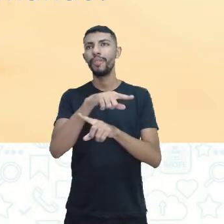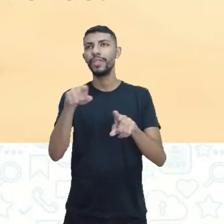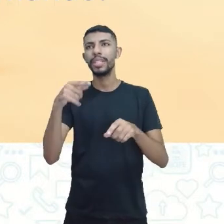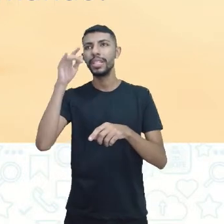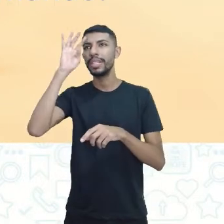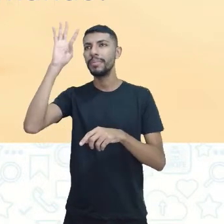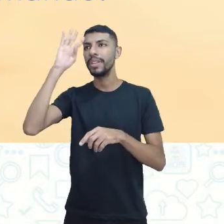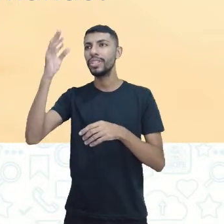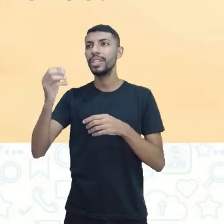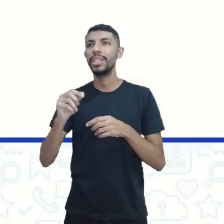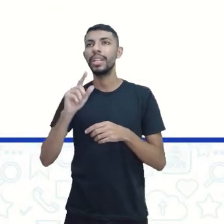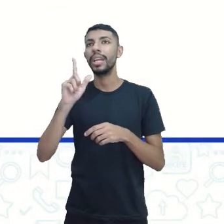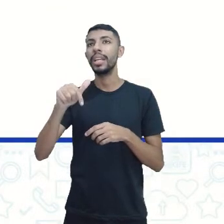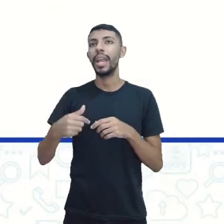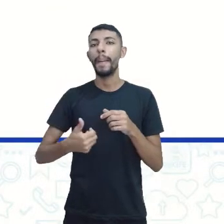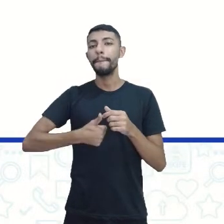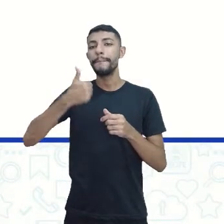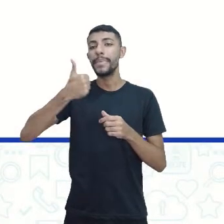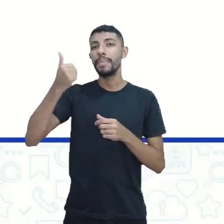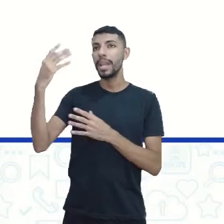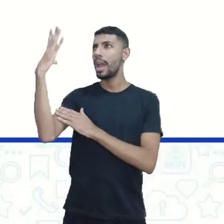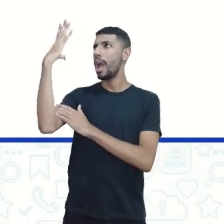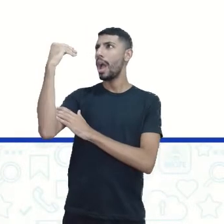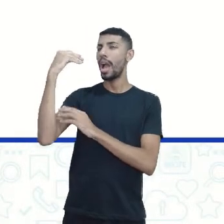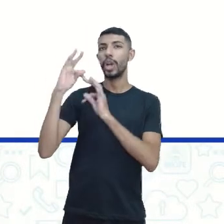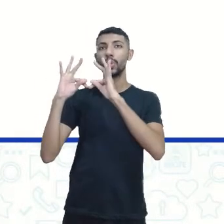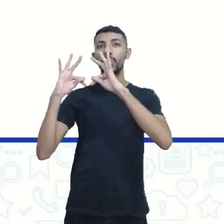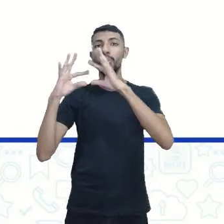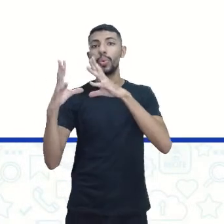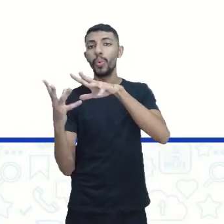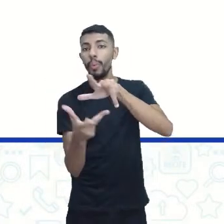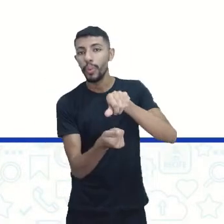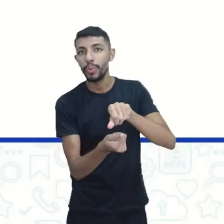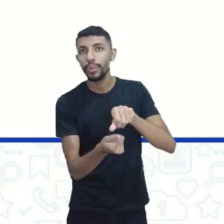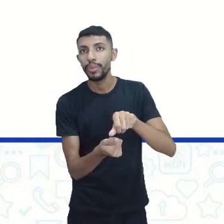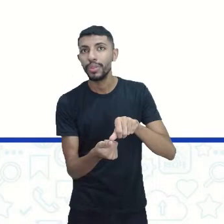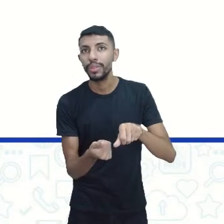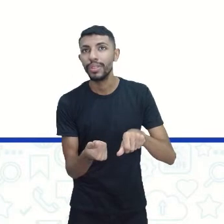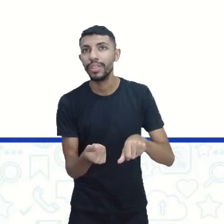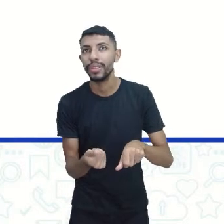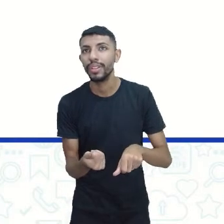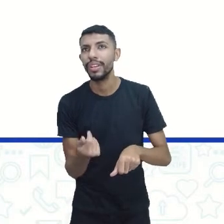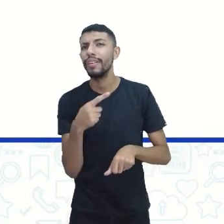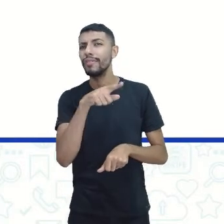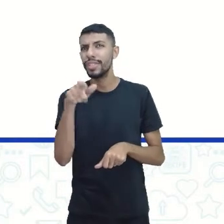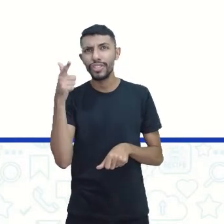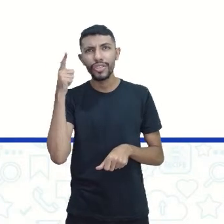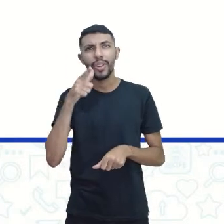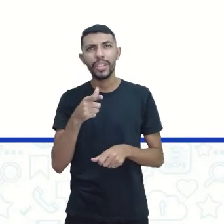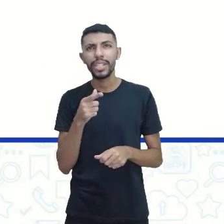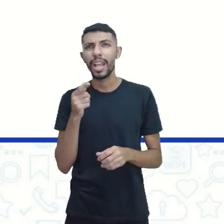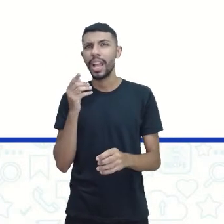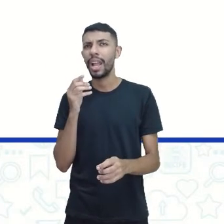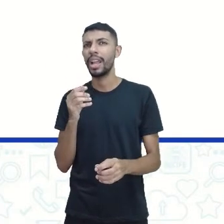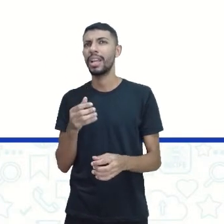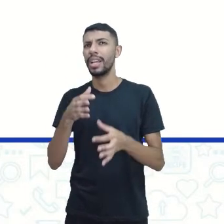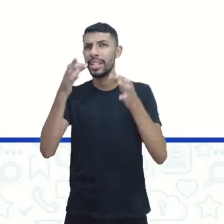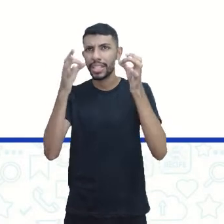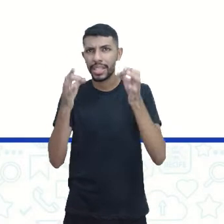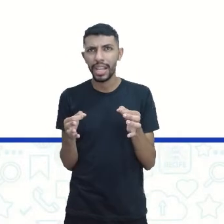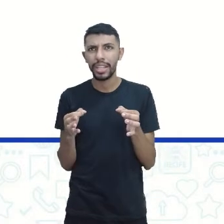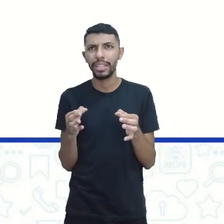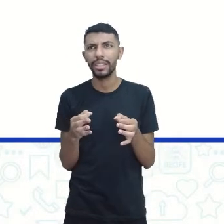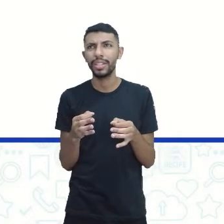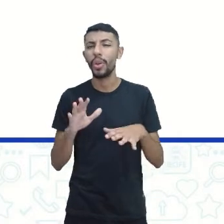primeira selfie do mundo? Será que vocês acertam qual... Essa imagem também é maravilhosa. Qual das imagens